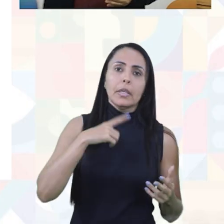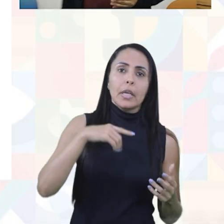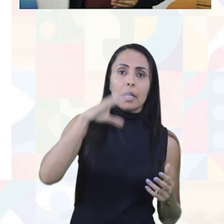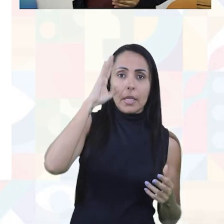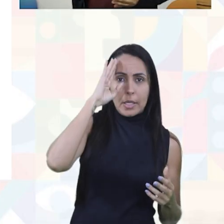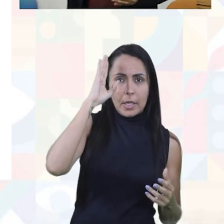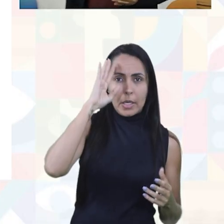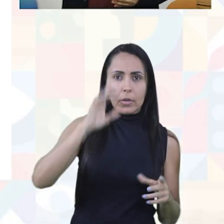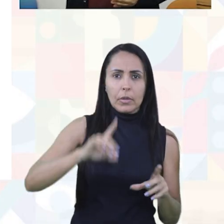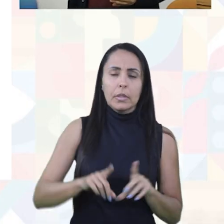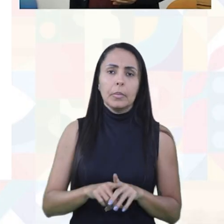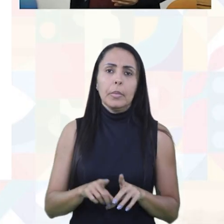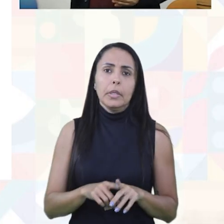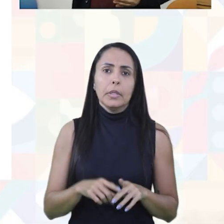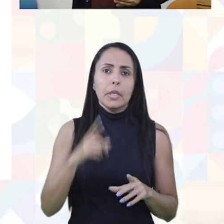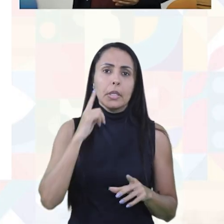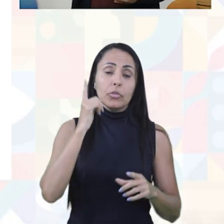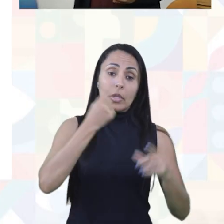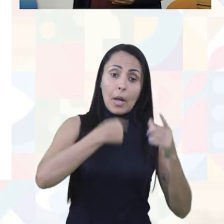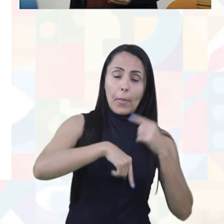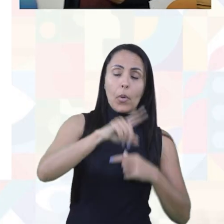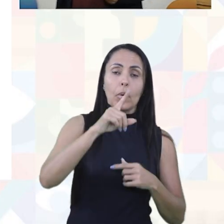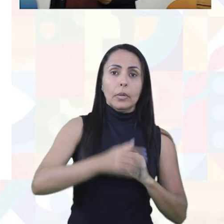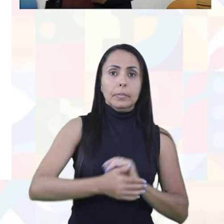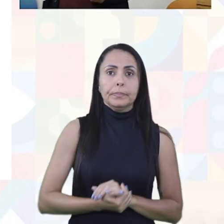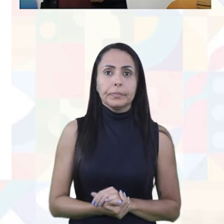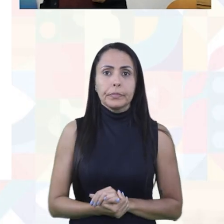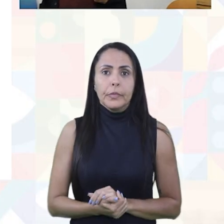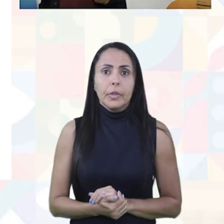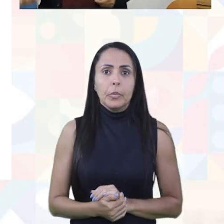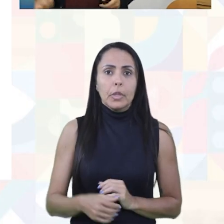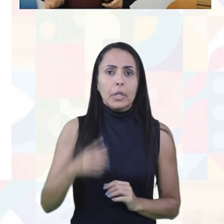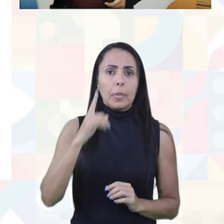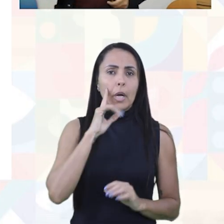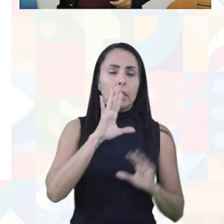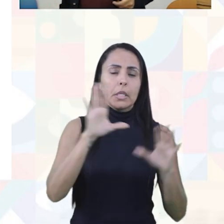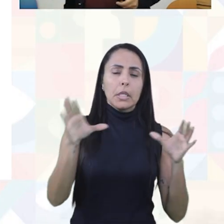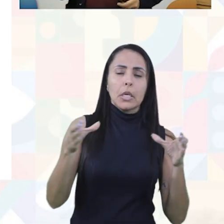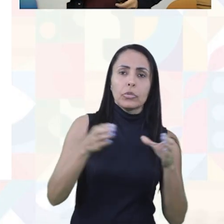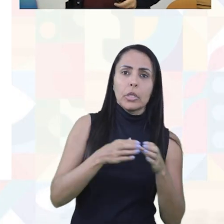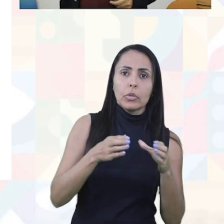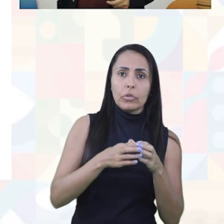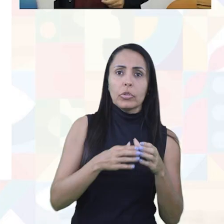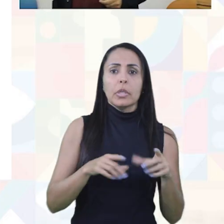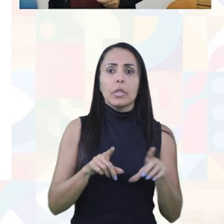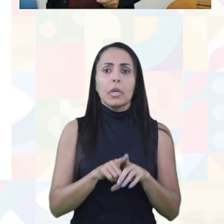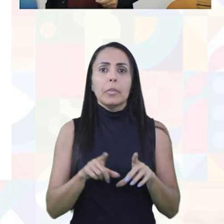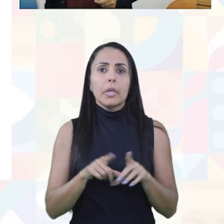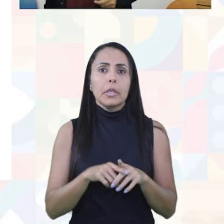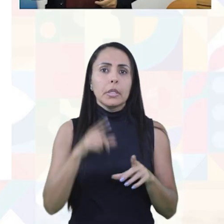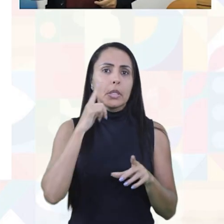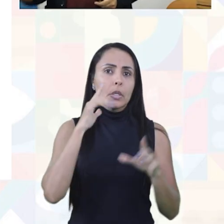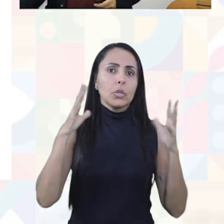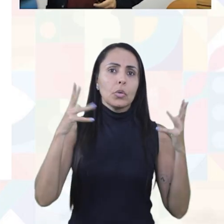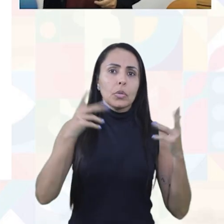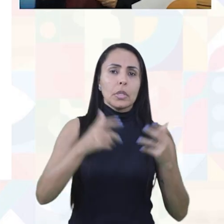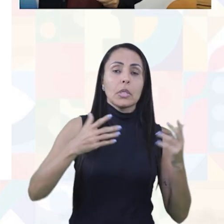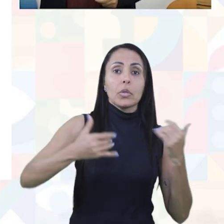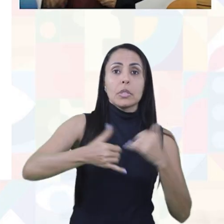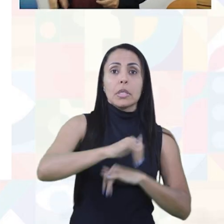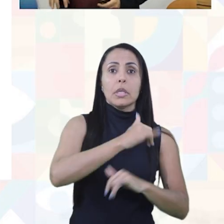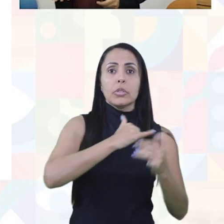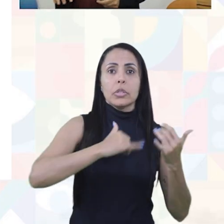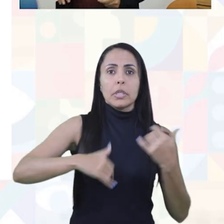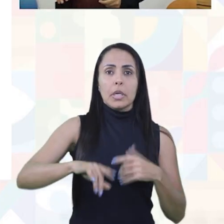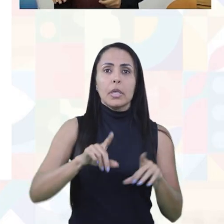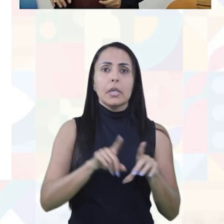e ele extrapola, né? Porque o trabalho ele está dentro da gente, ele está consumindo todas as nossas energias e ele